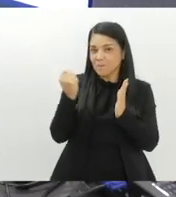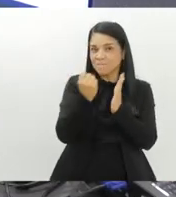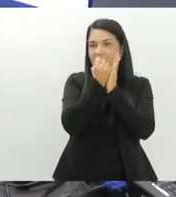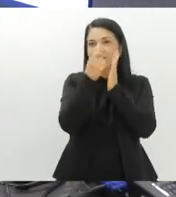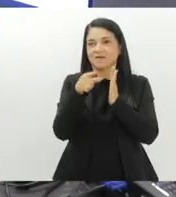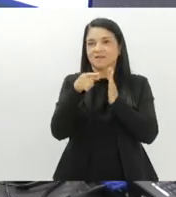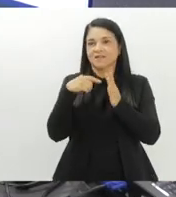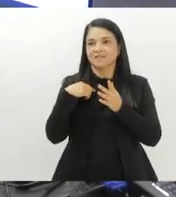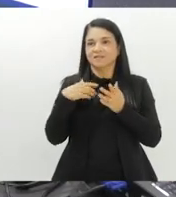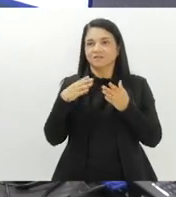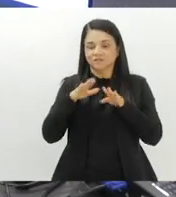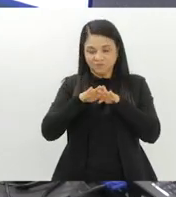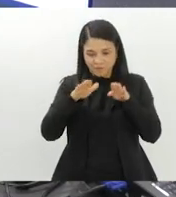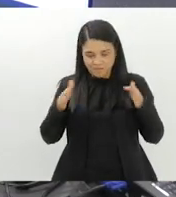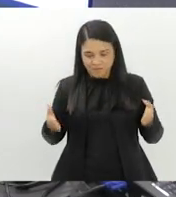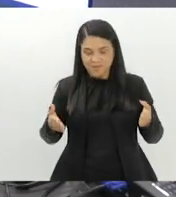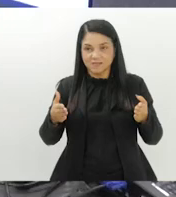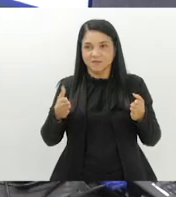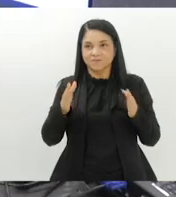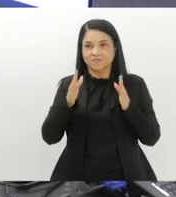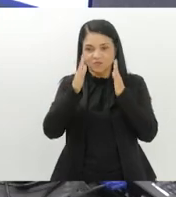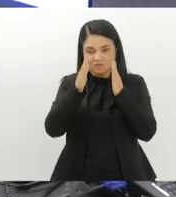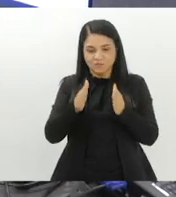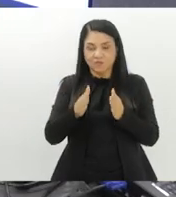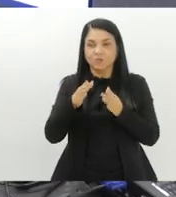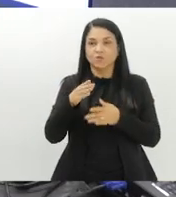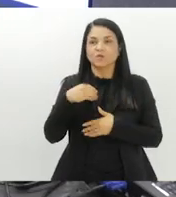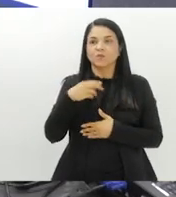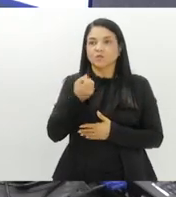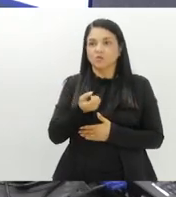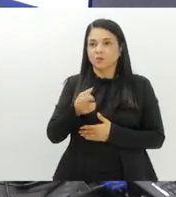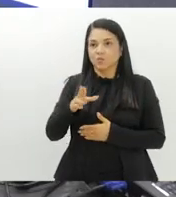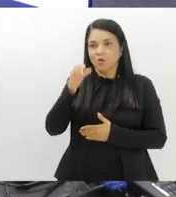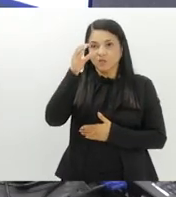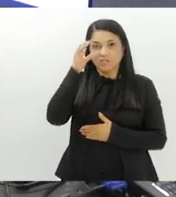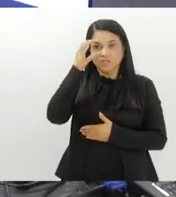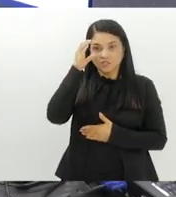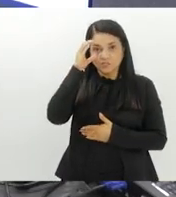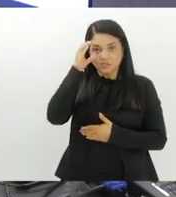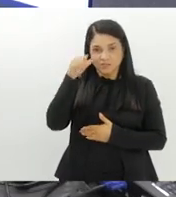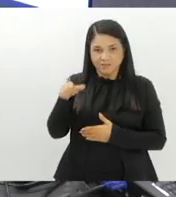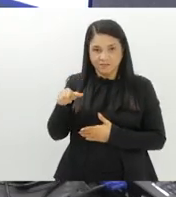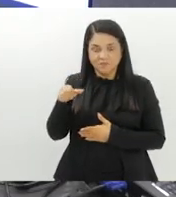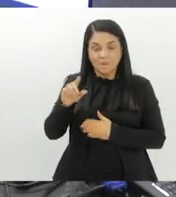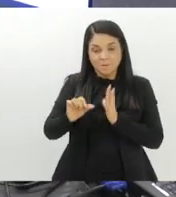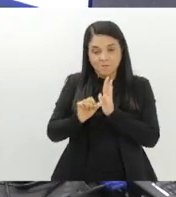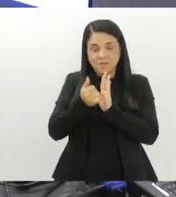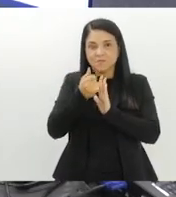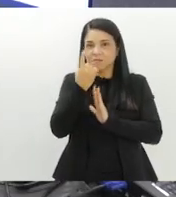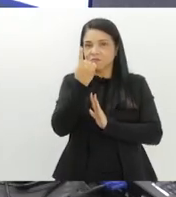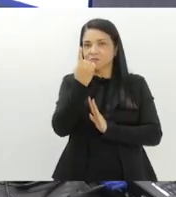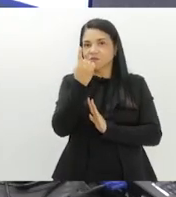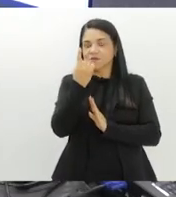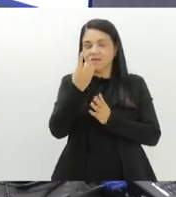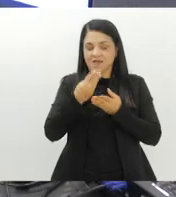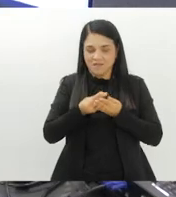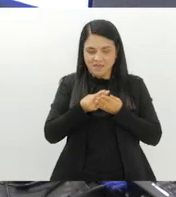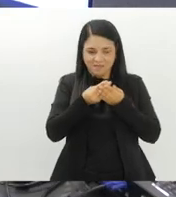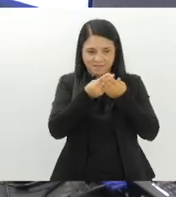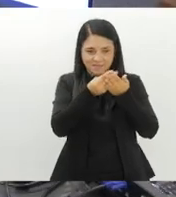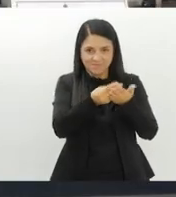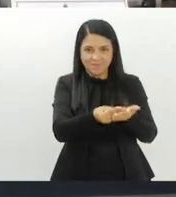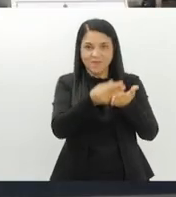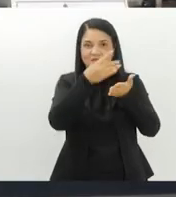mesa o doutor professor Cristiano, que vai ser a primeira pessoa a receber